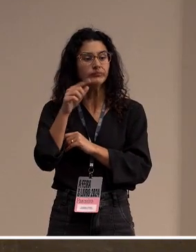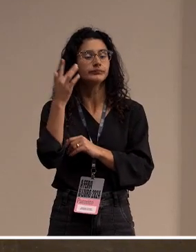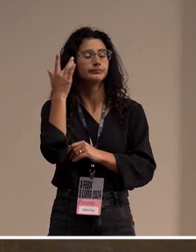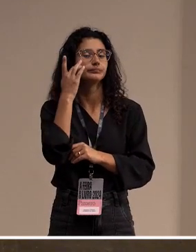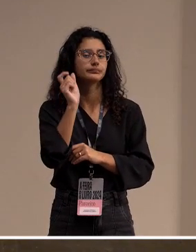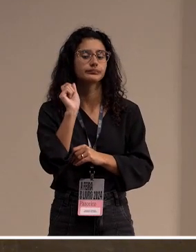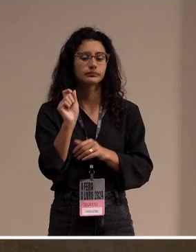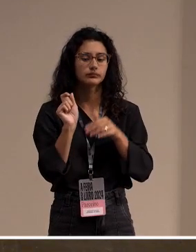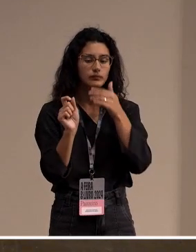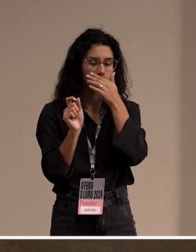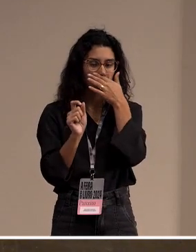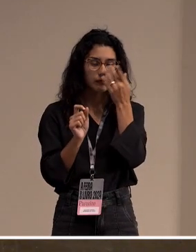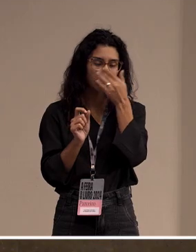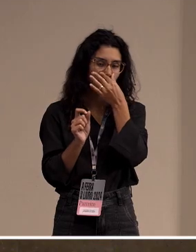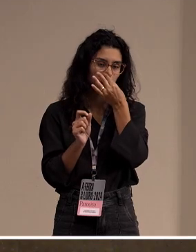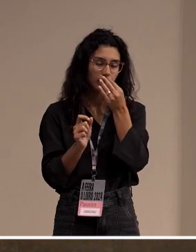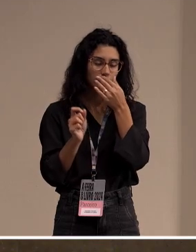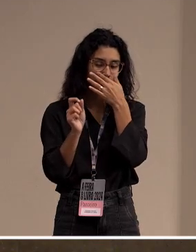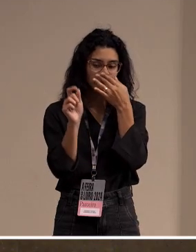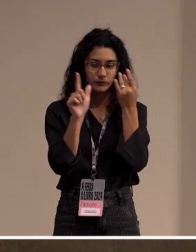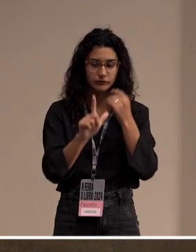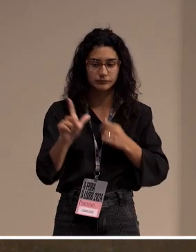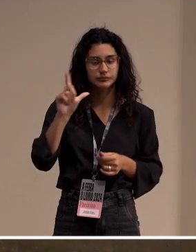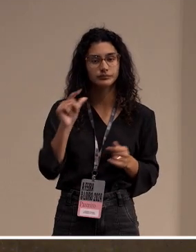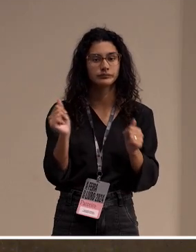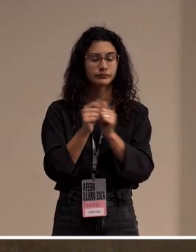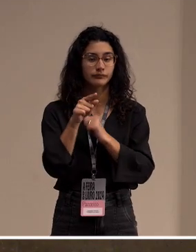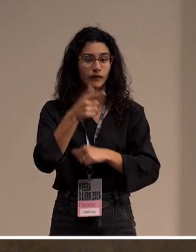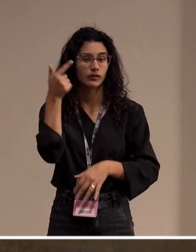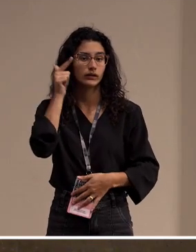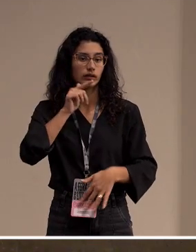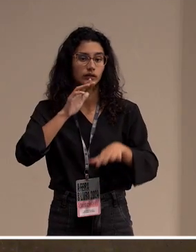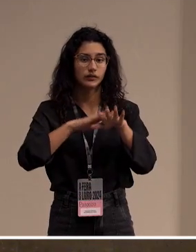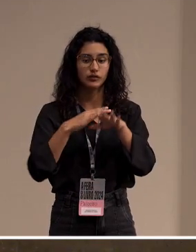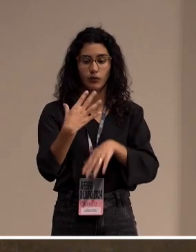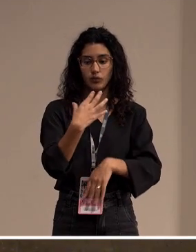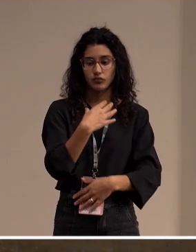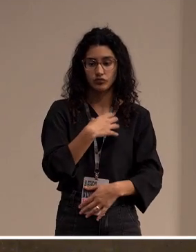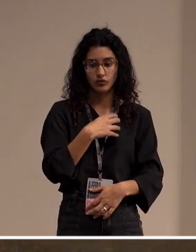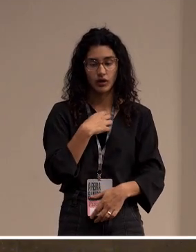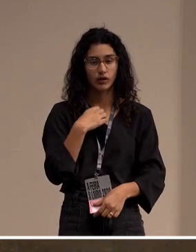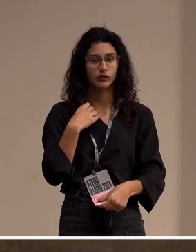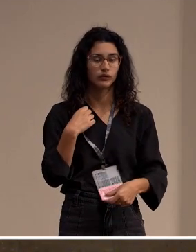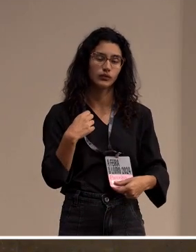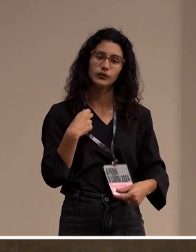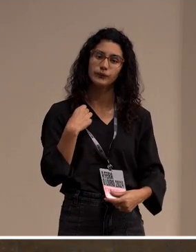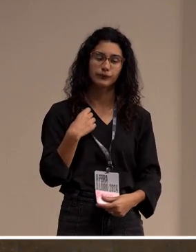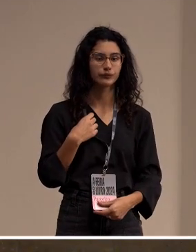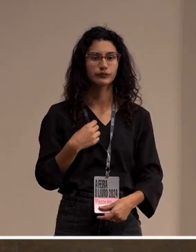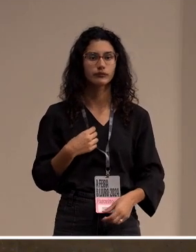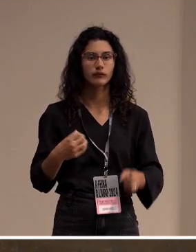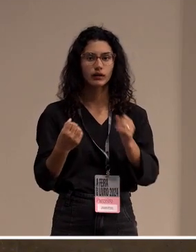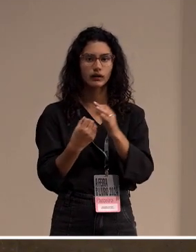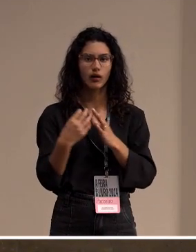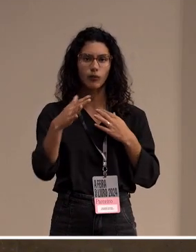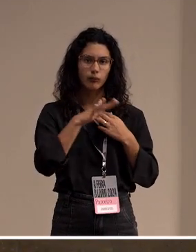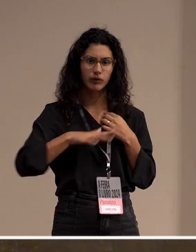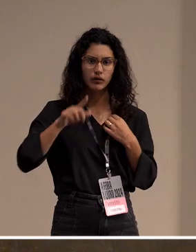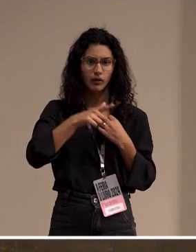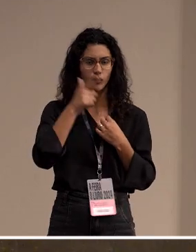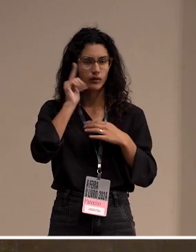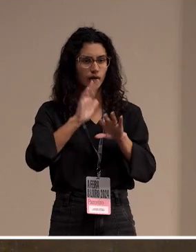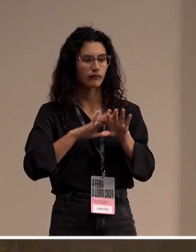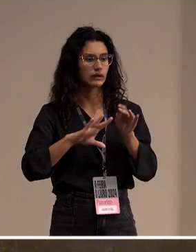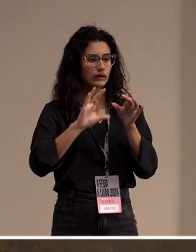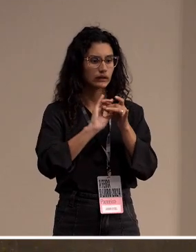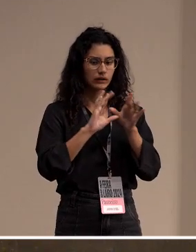que, com a literatura, você conseguiu, de alguma maneira, criar um espaço em que você consegue